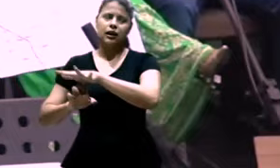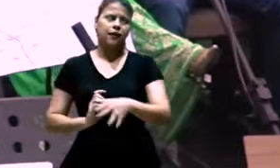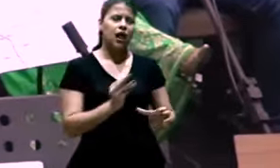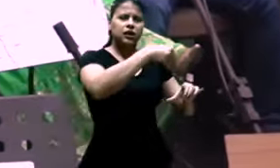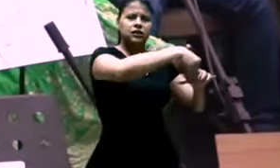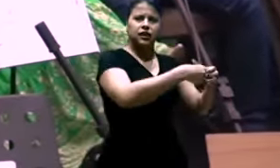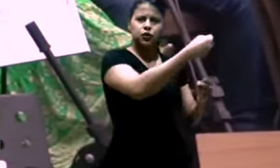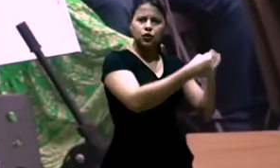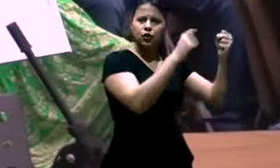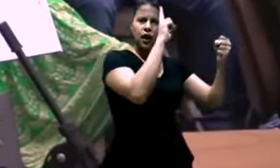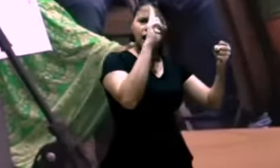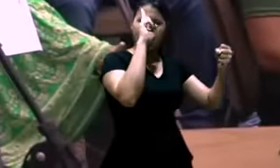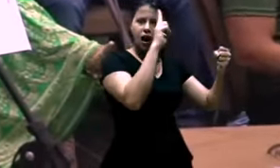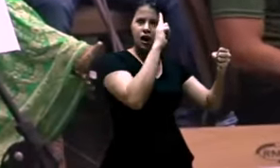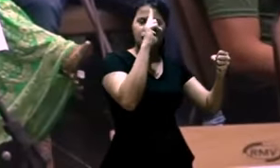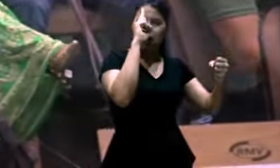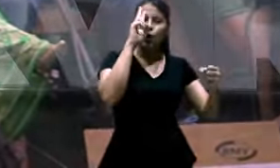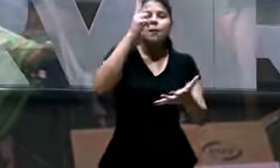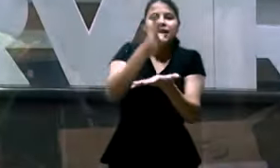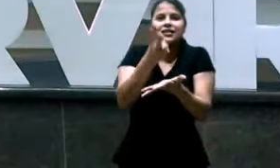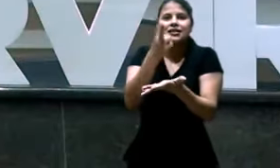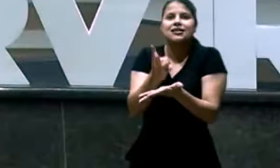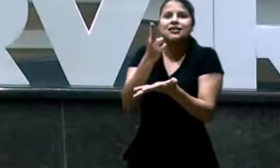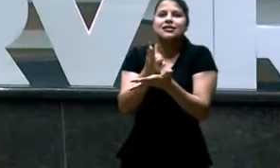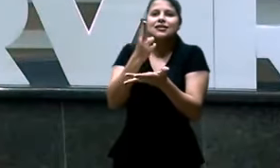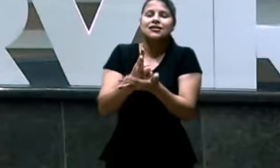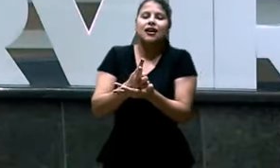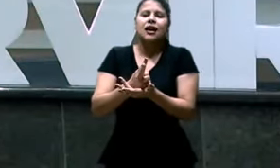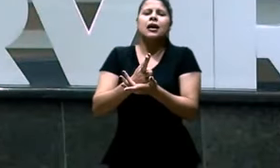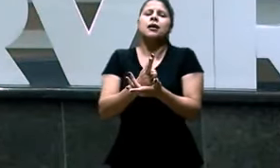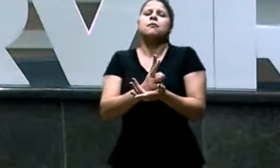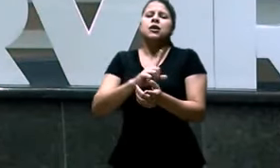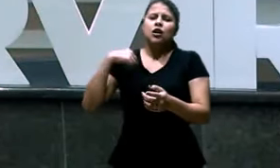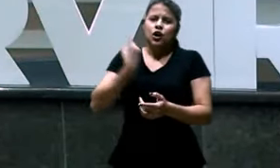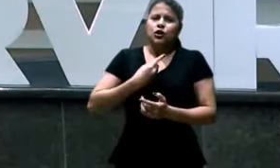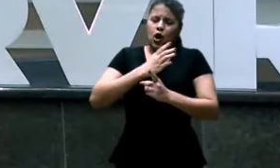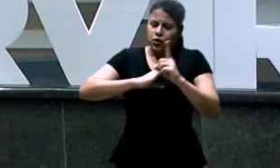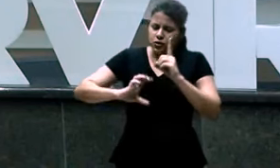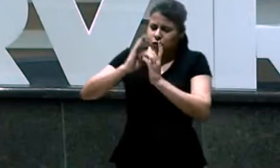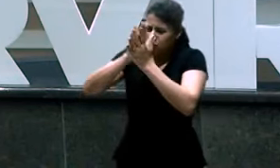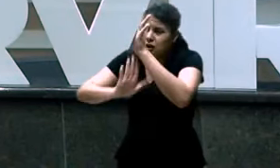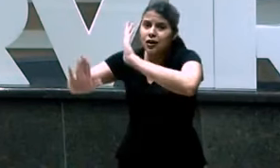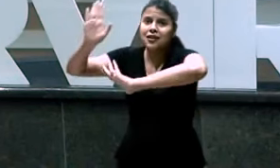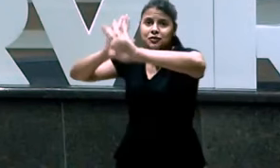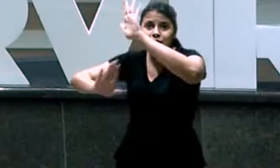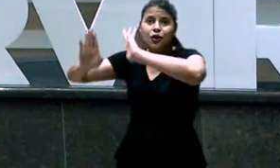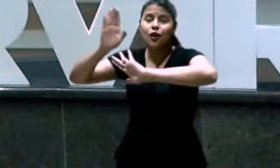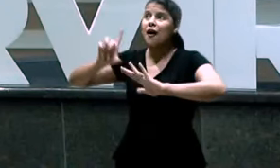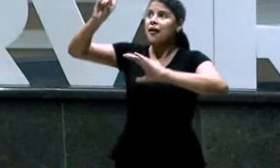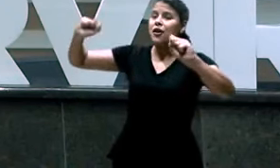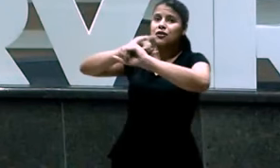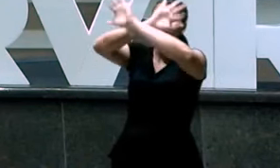você. E a glória não vai embora. Ela habitou aí dentro, para que você possa andar de glória em glória,